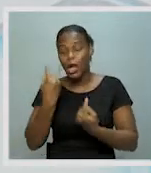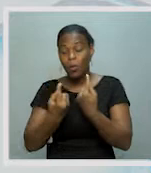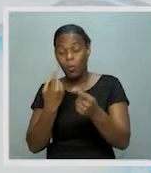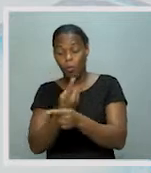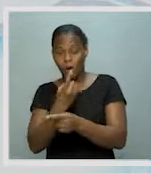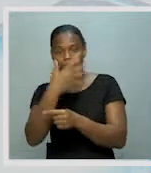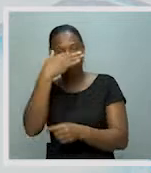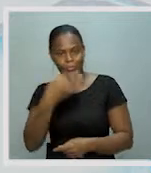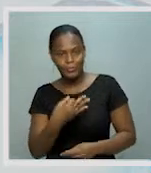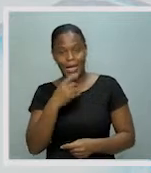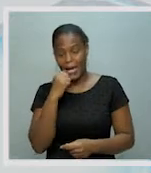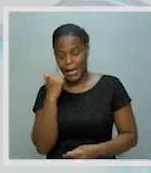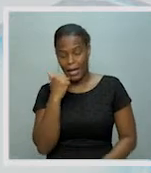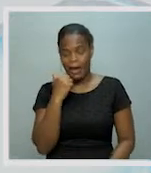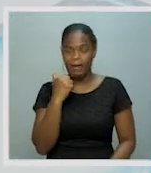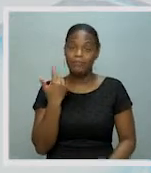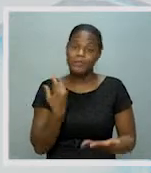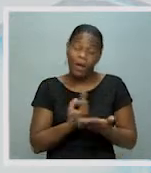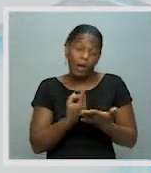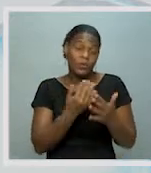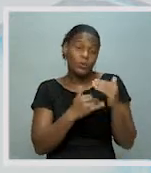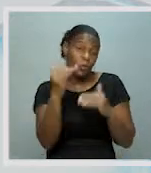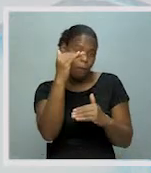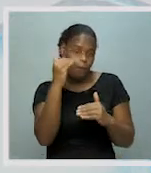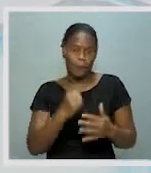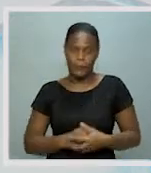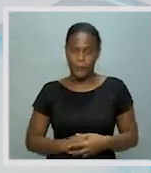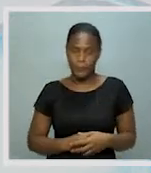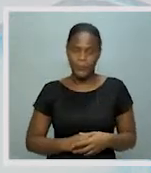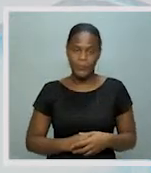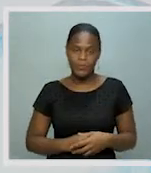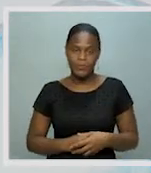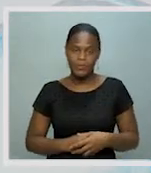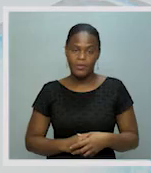alguma coisa que lhes é superior, ok?